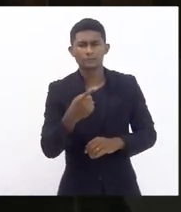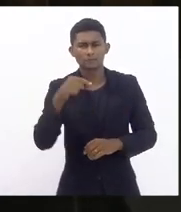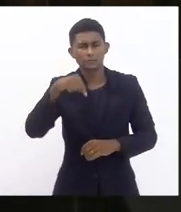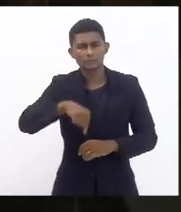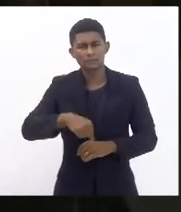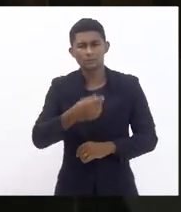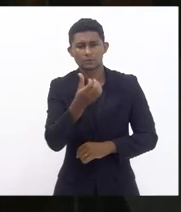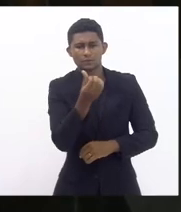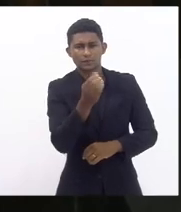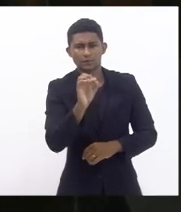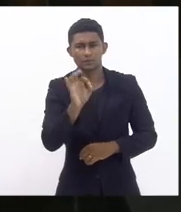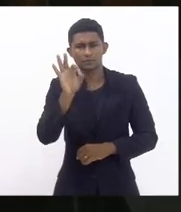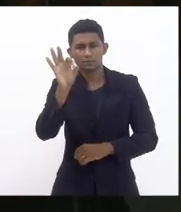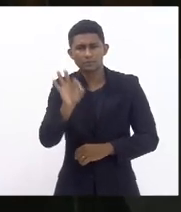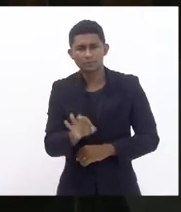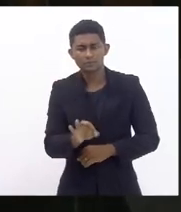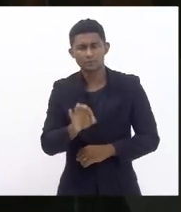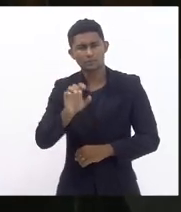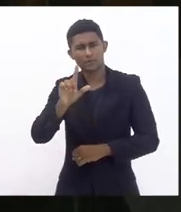60% do gás.